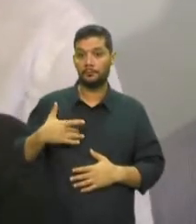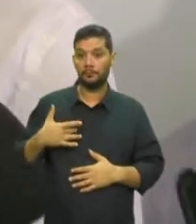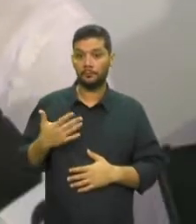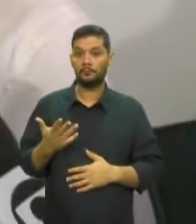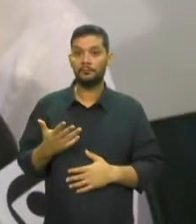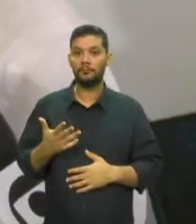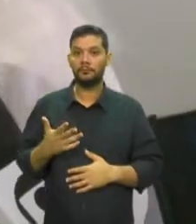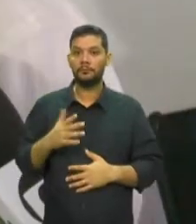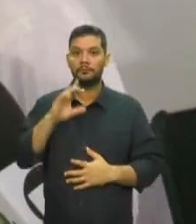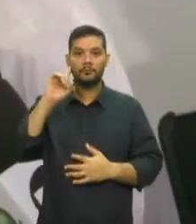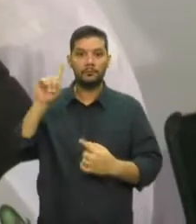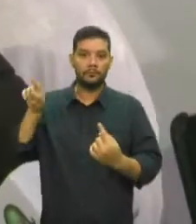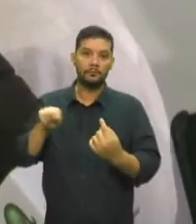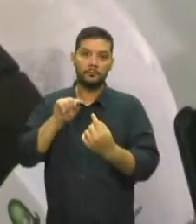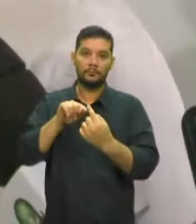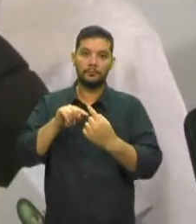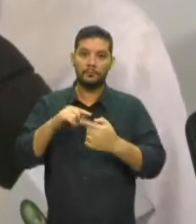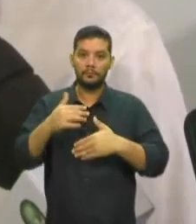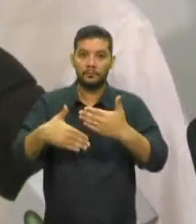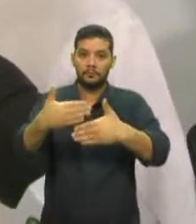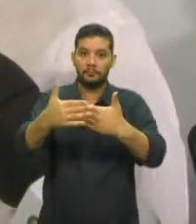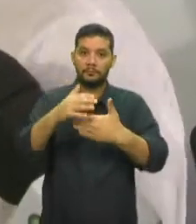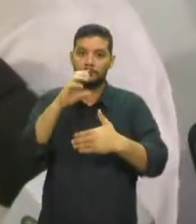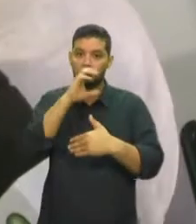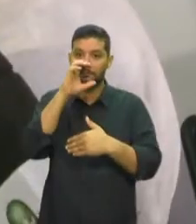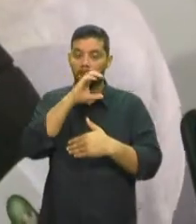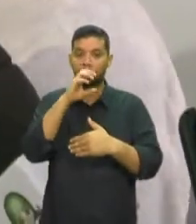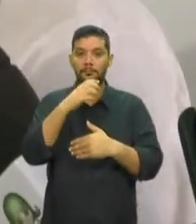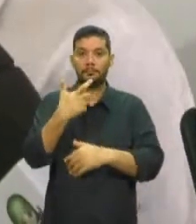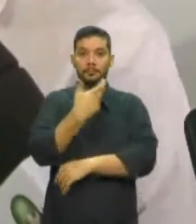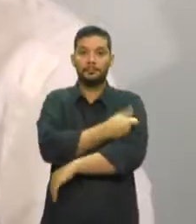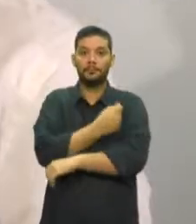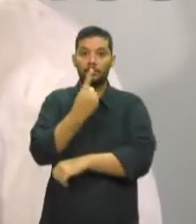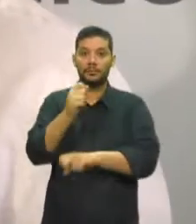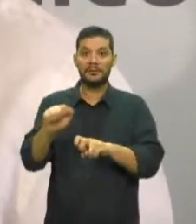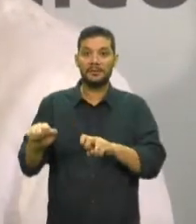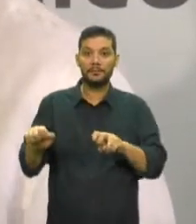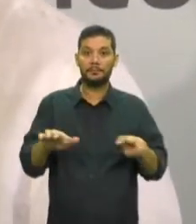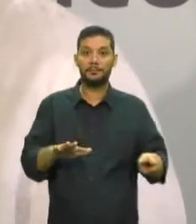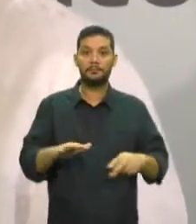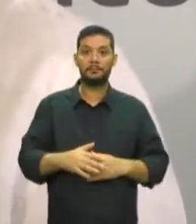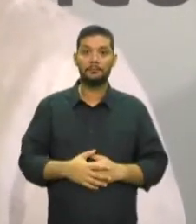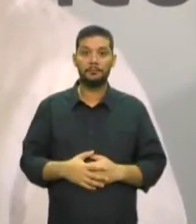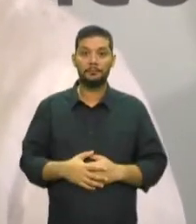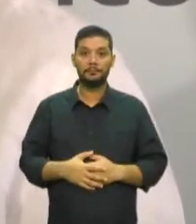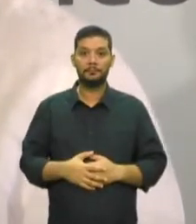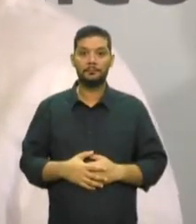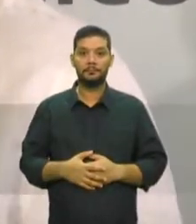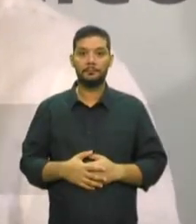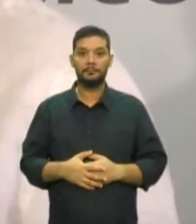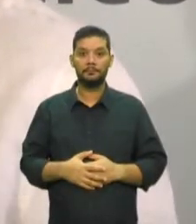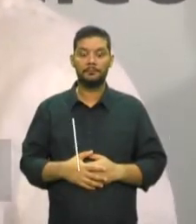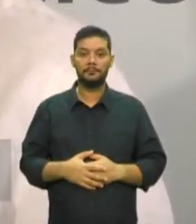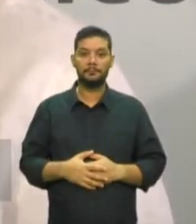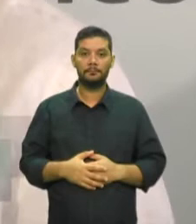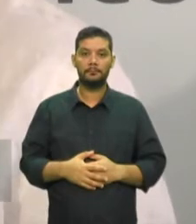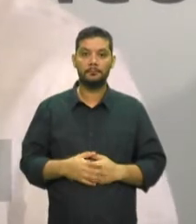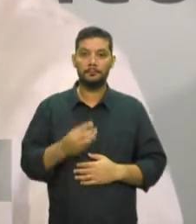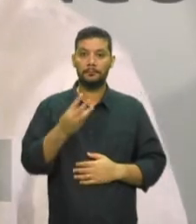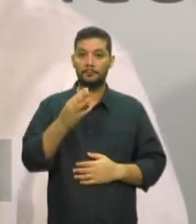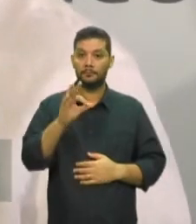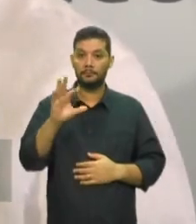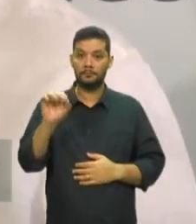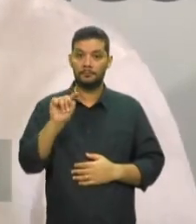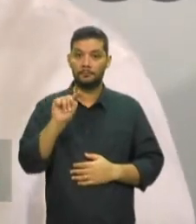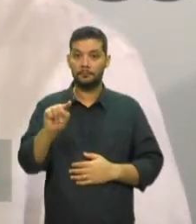objetivo é acelerar o processo de vacinação em até uma semana. Inicialmente, recebemos 300 mil doses e a gente